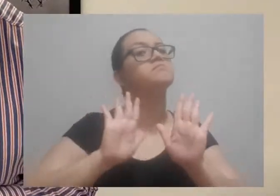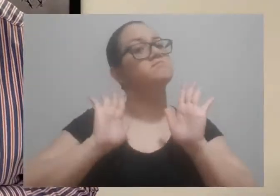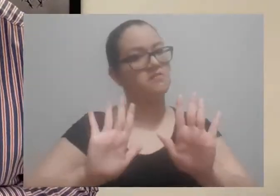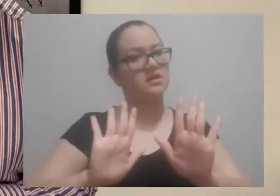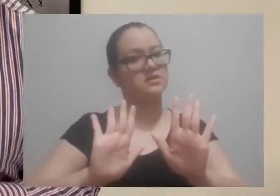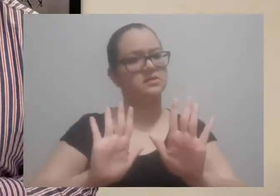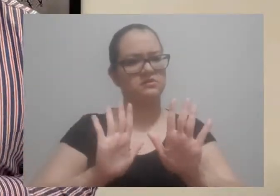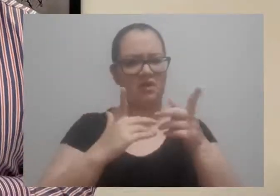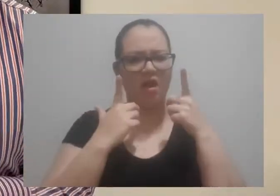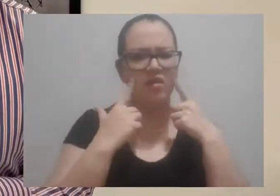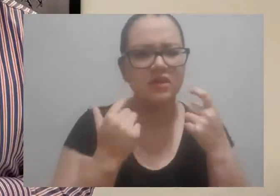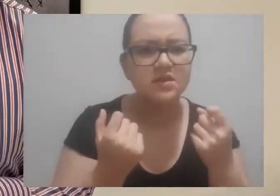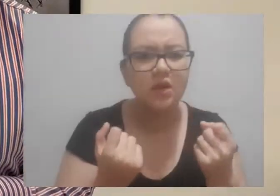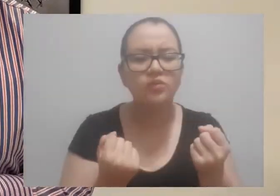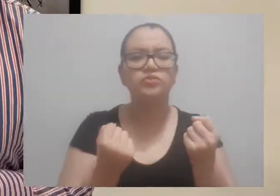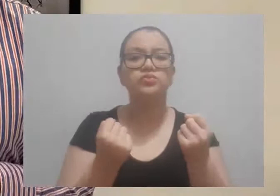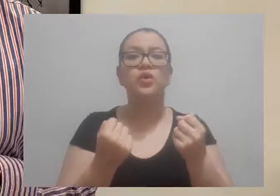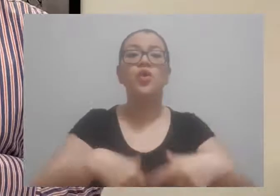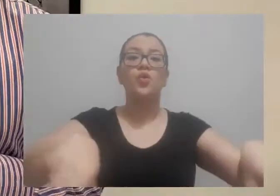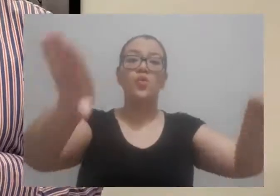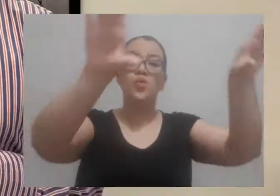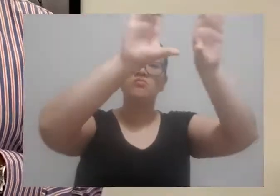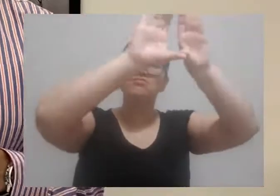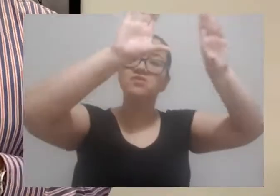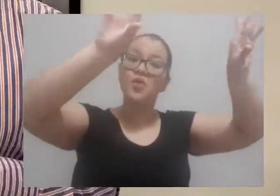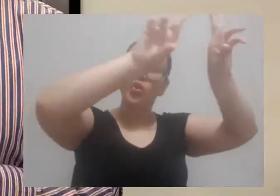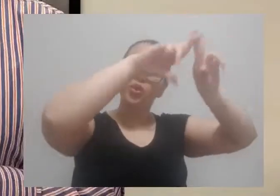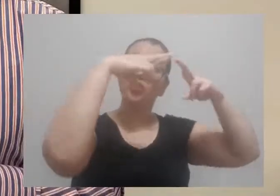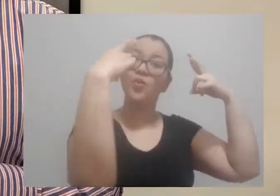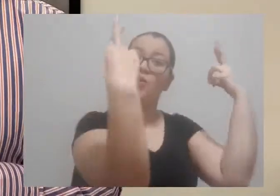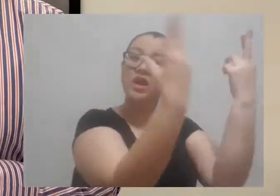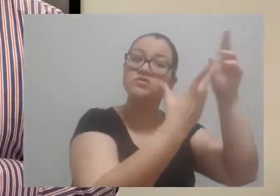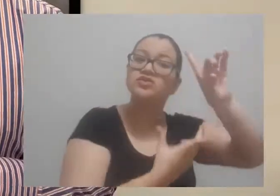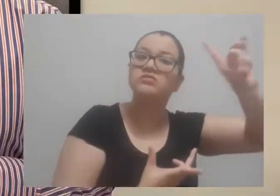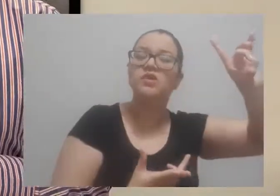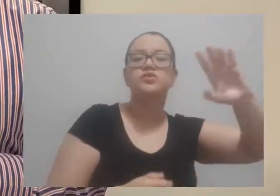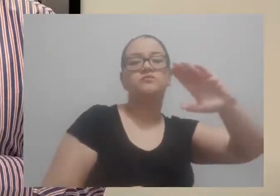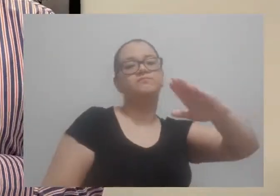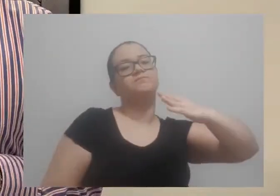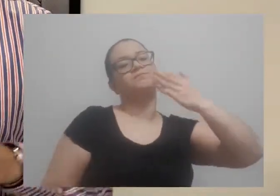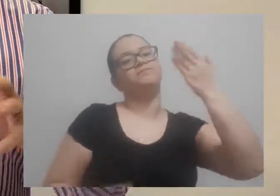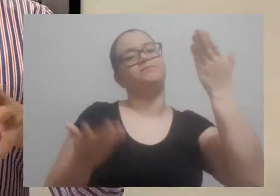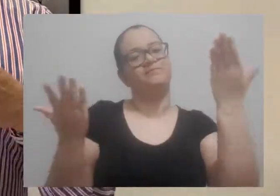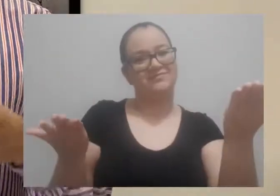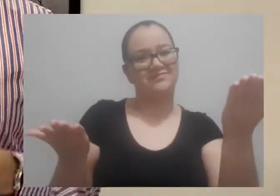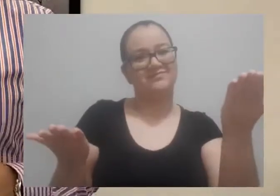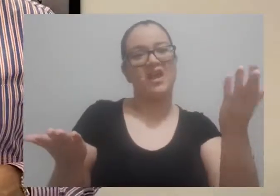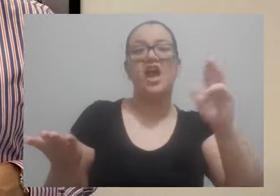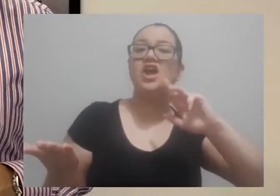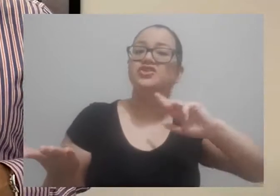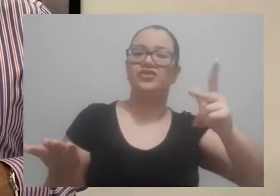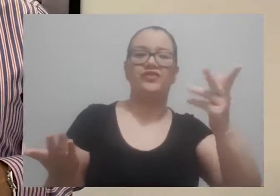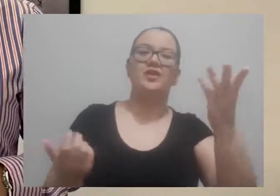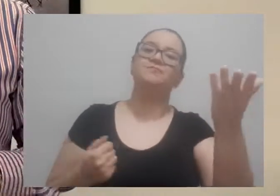de Deus, o método é diferente. Você faz parte desse reino. Se faz parte desse